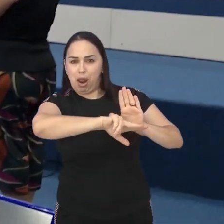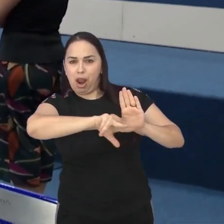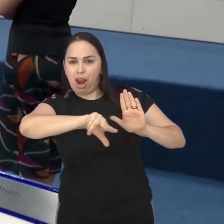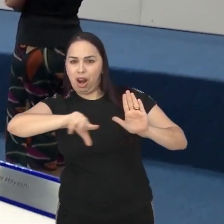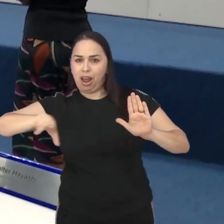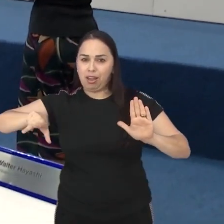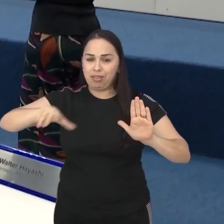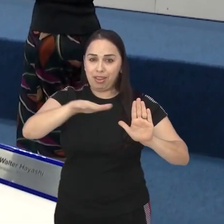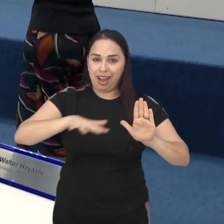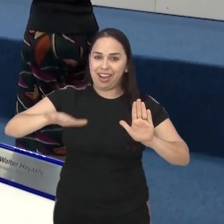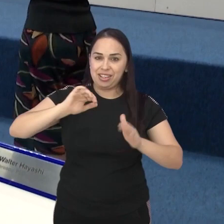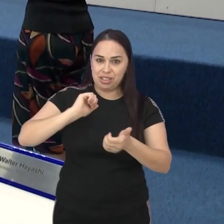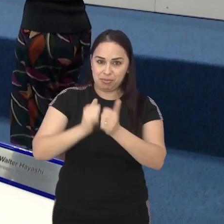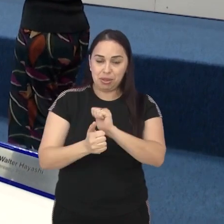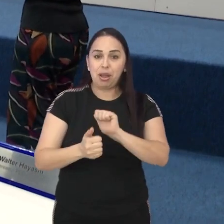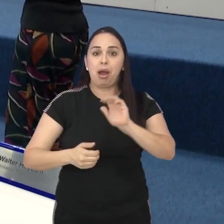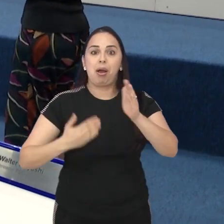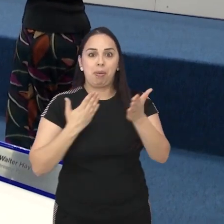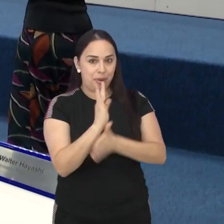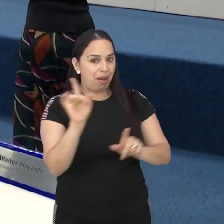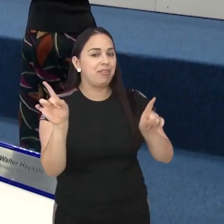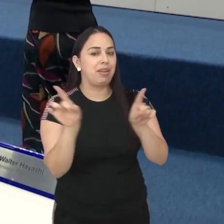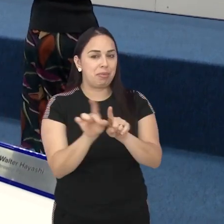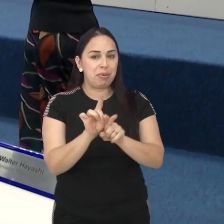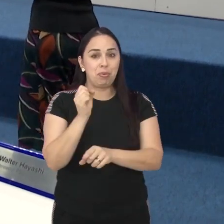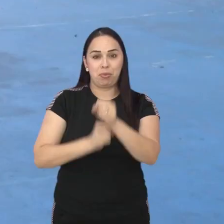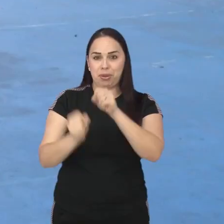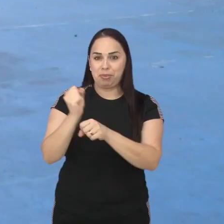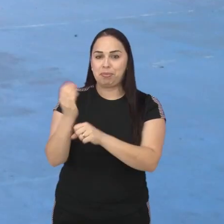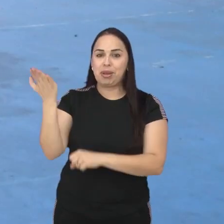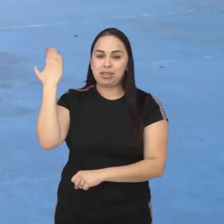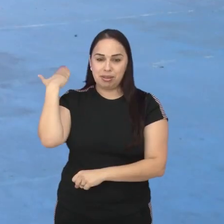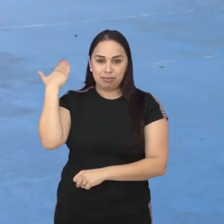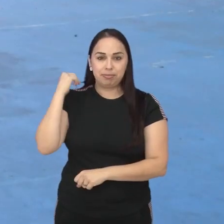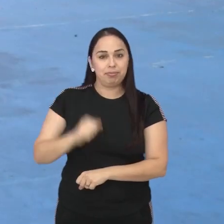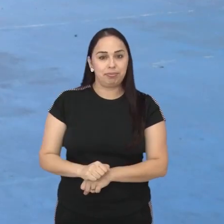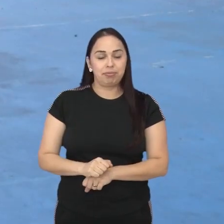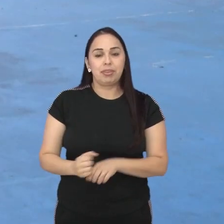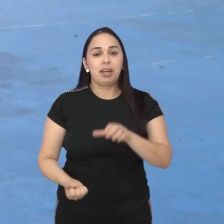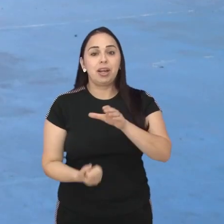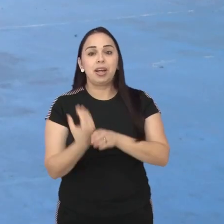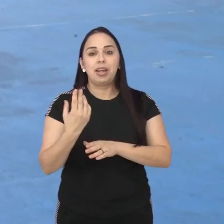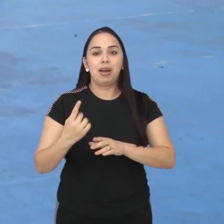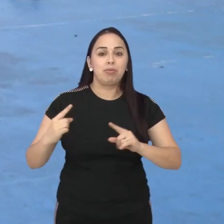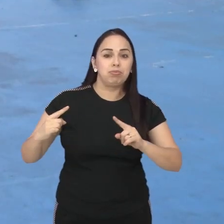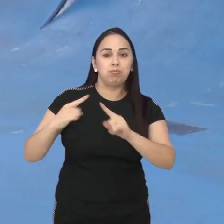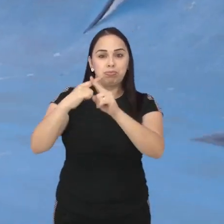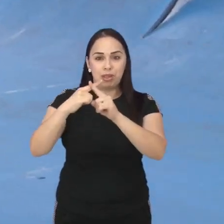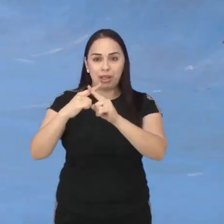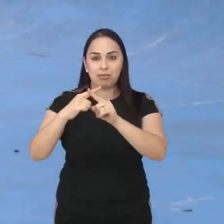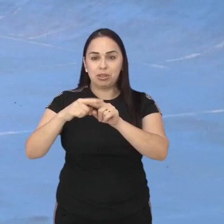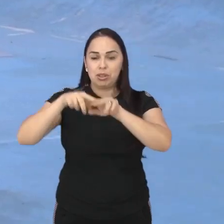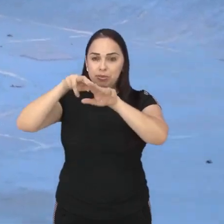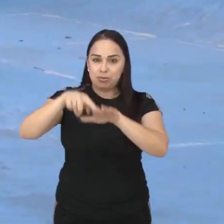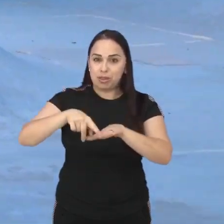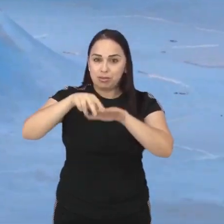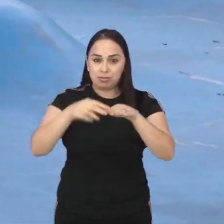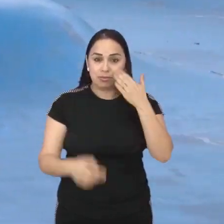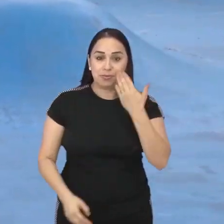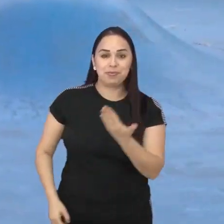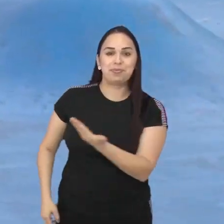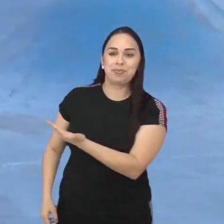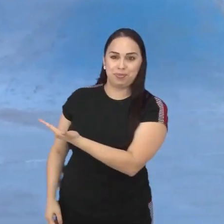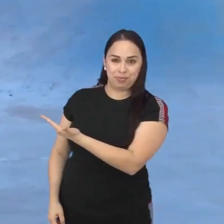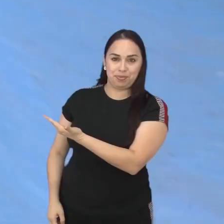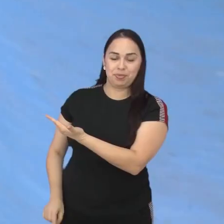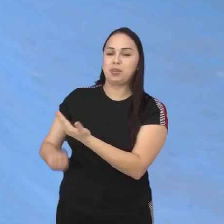do esporte também foram aprovados em 2022. Um deles pretende criar em São José um campeonato de